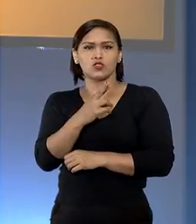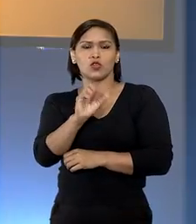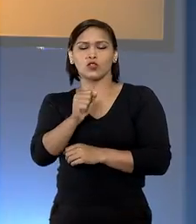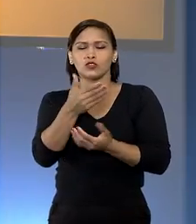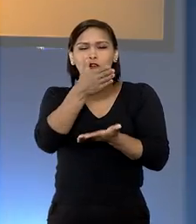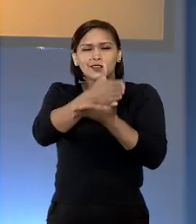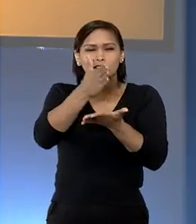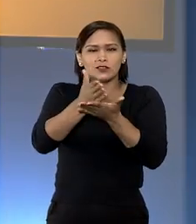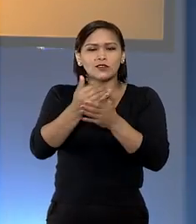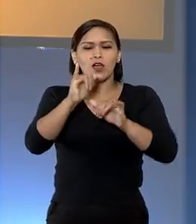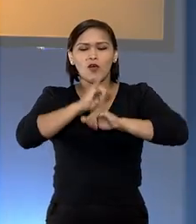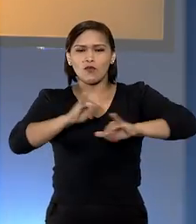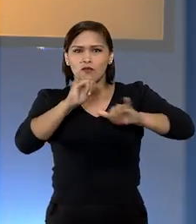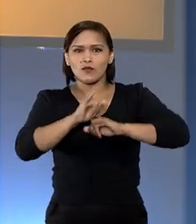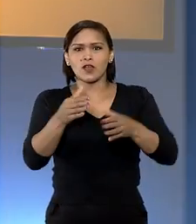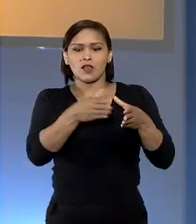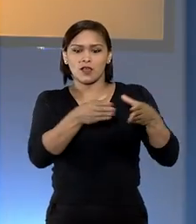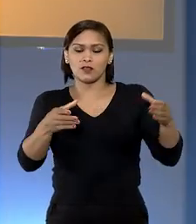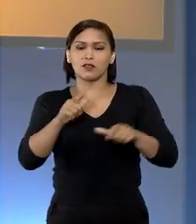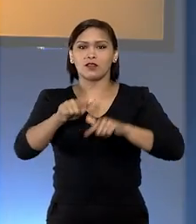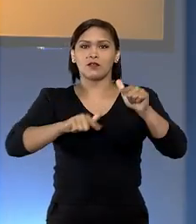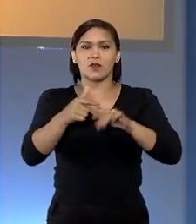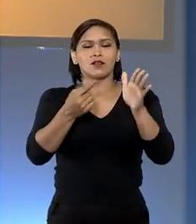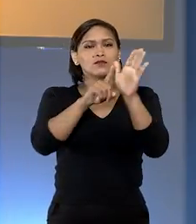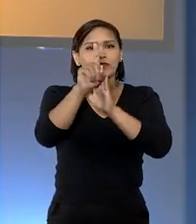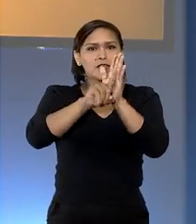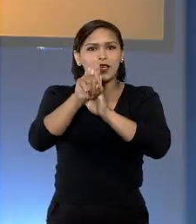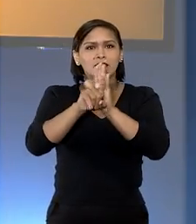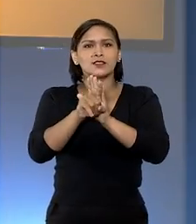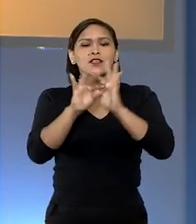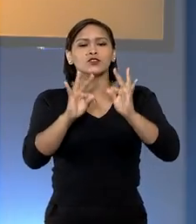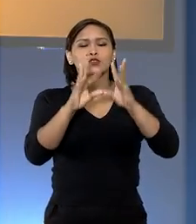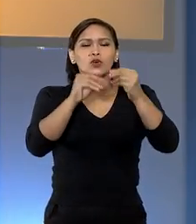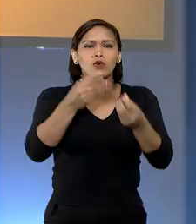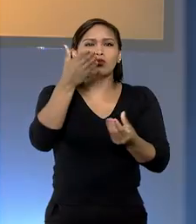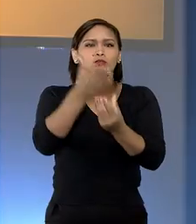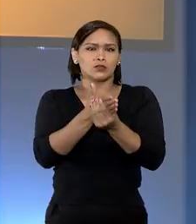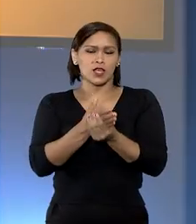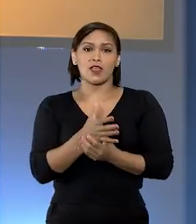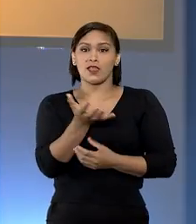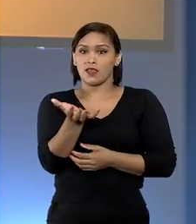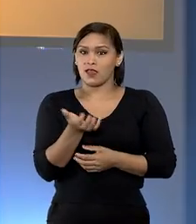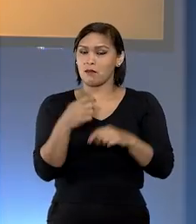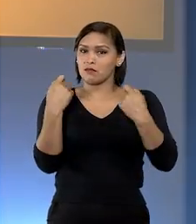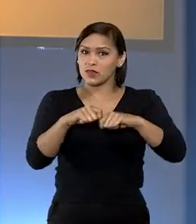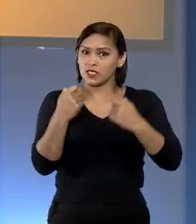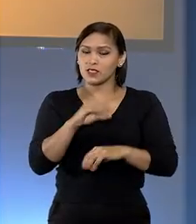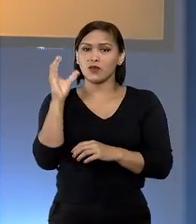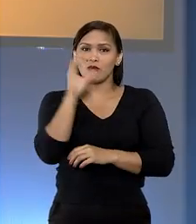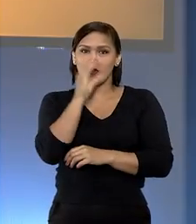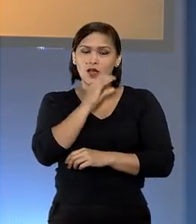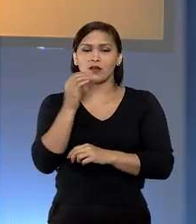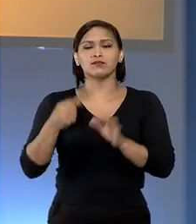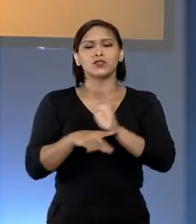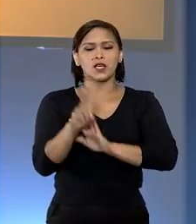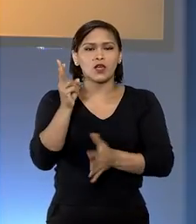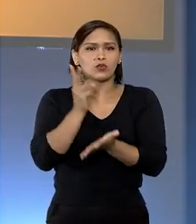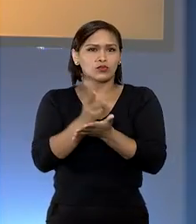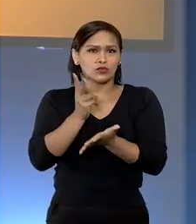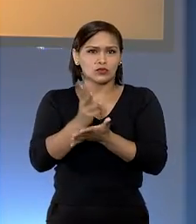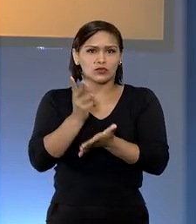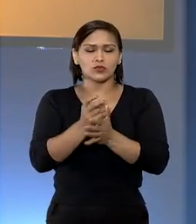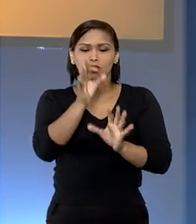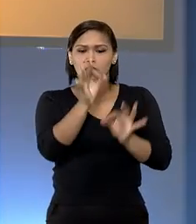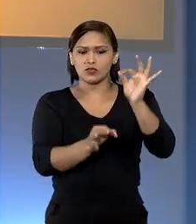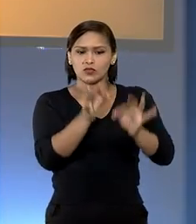dividiram as atribuições do plantão eles analisaram os casos que requerem medidas urgentes garantindo a continuidade